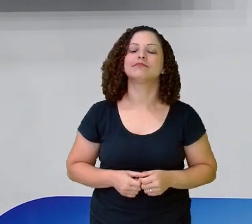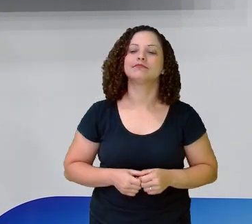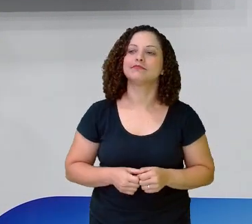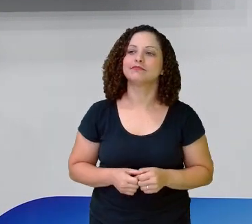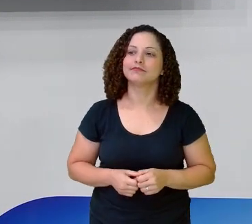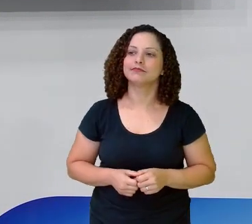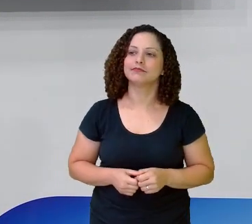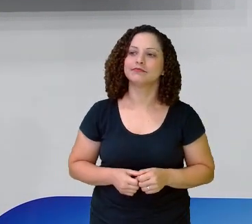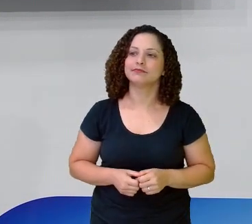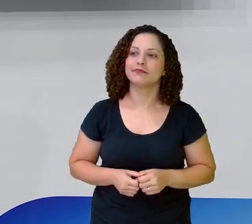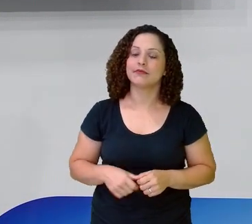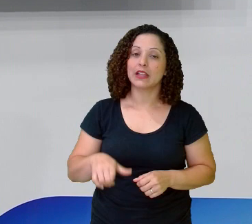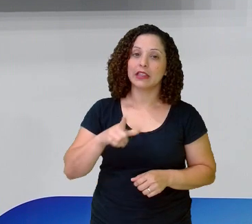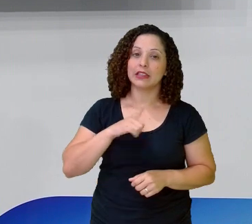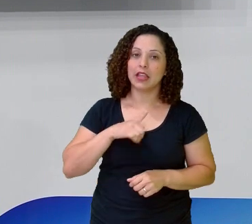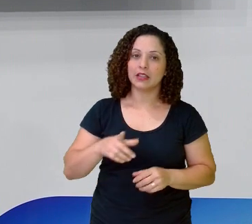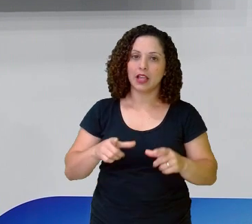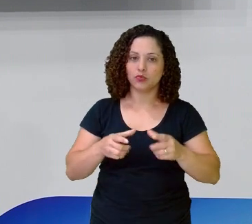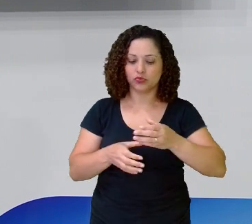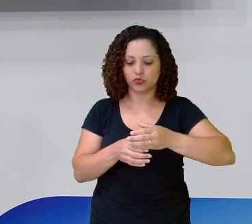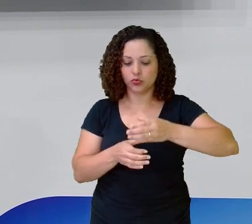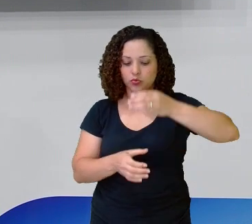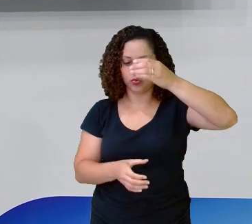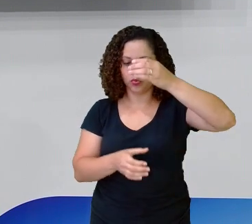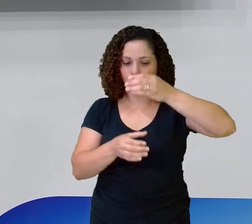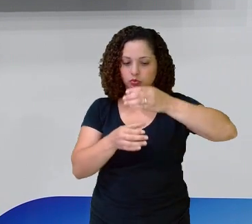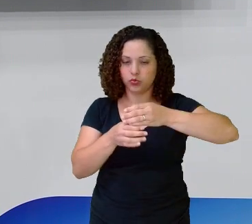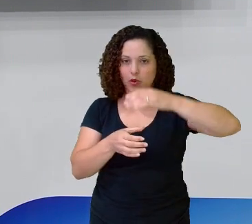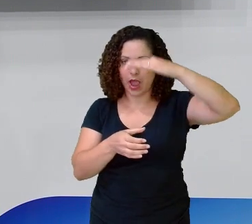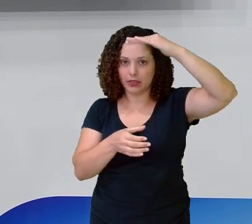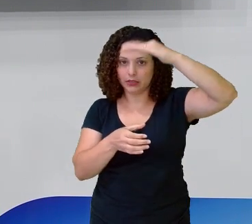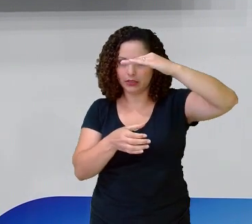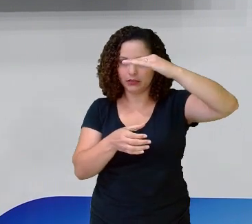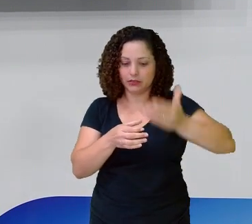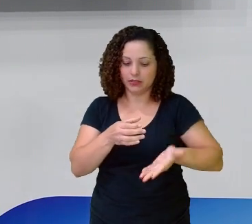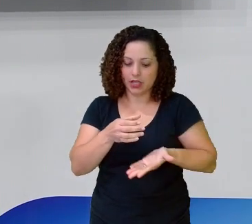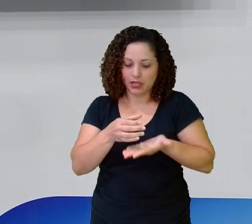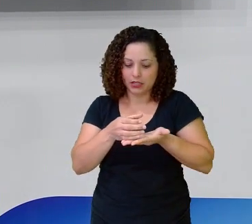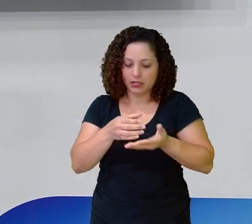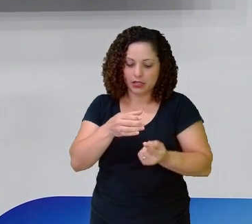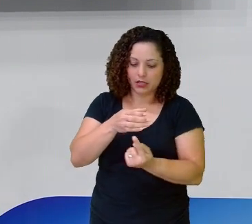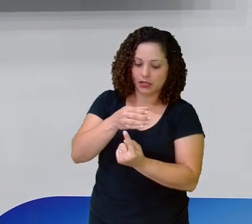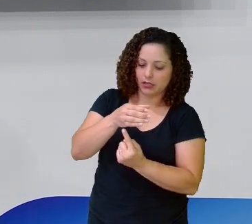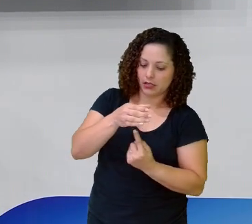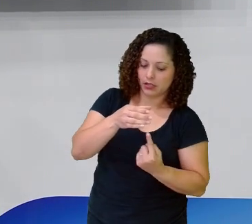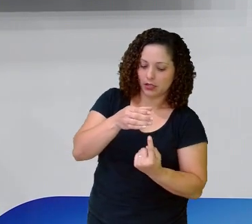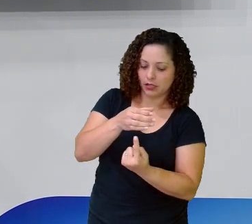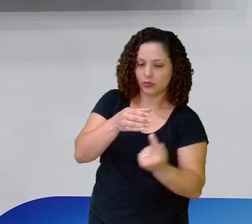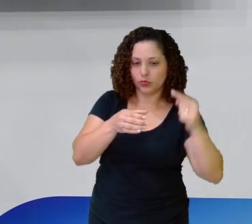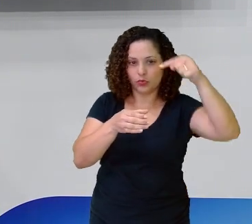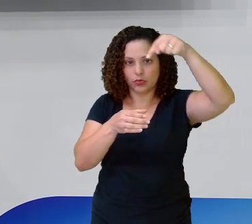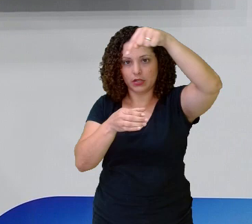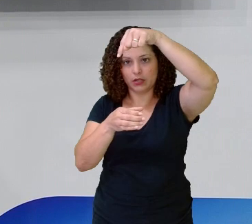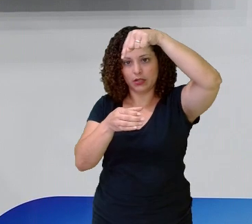aqui as minhas faces circulares. É importante a gente destacar aqui.